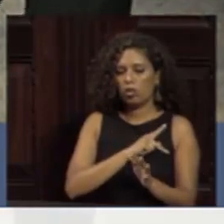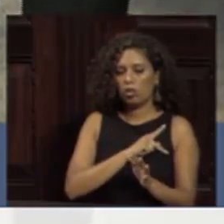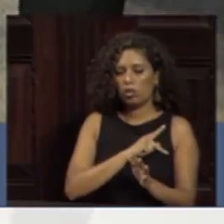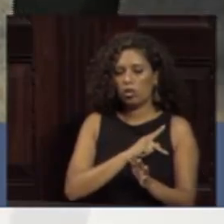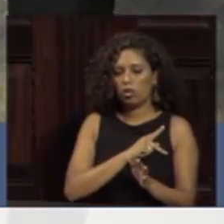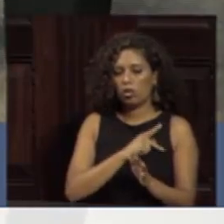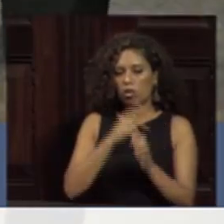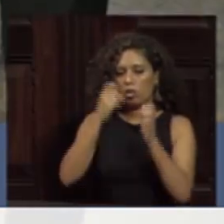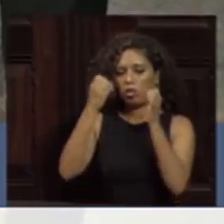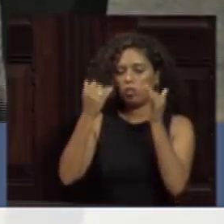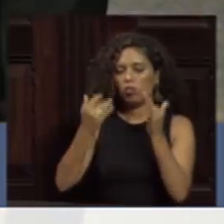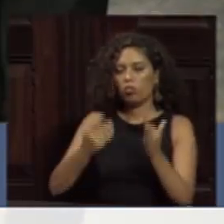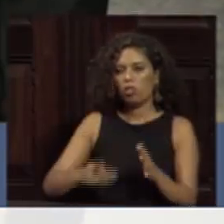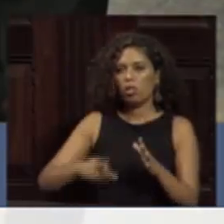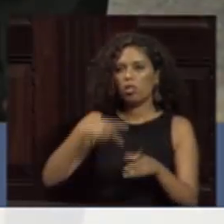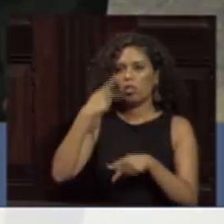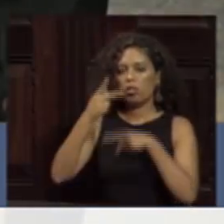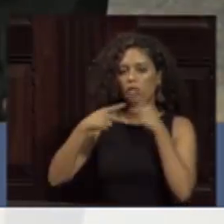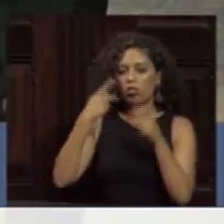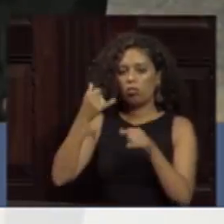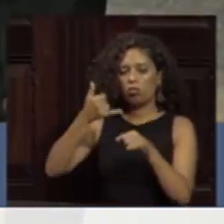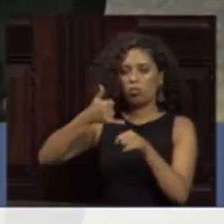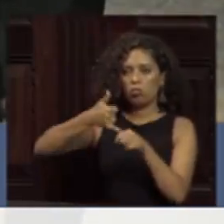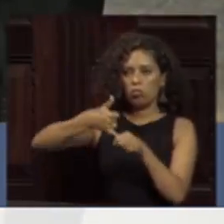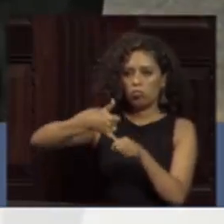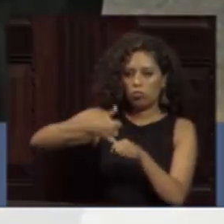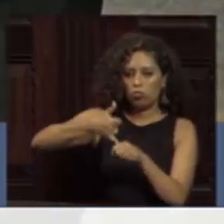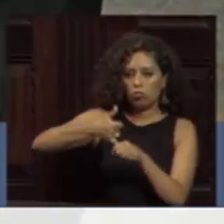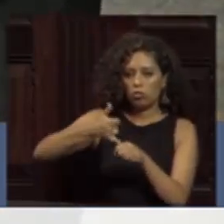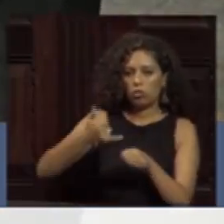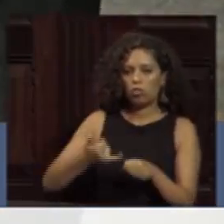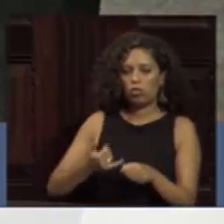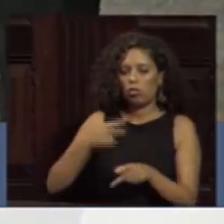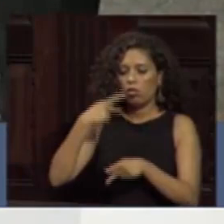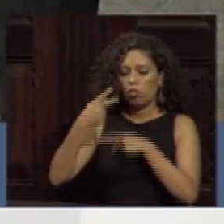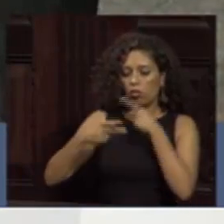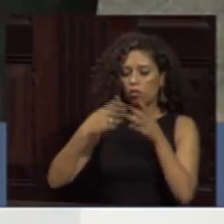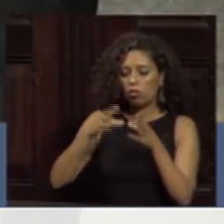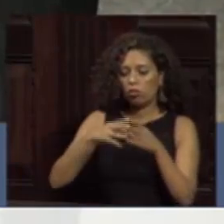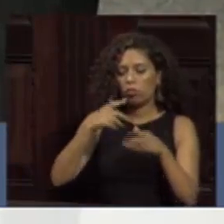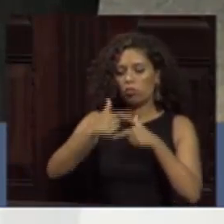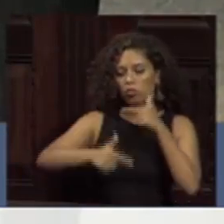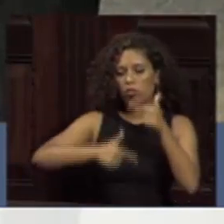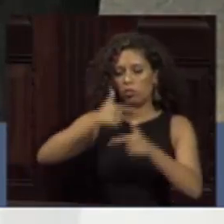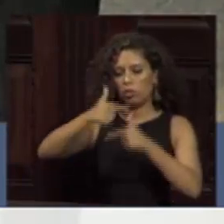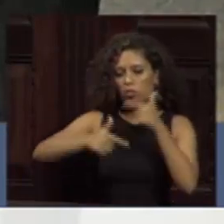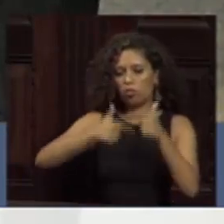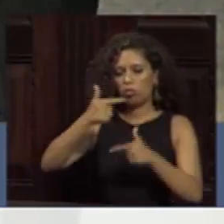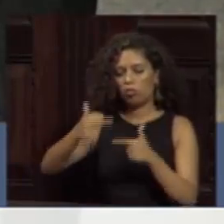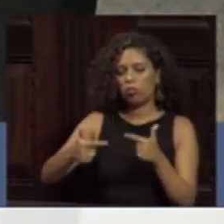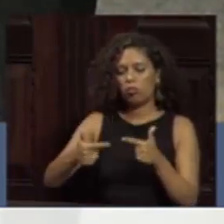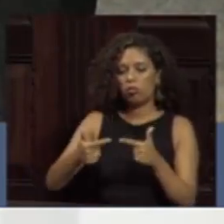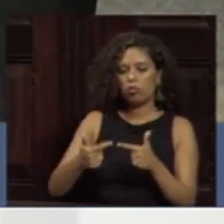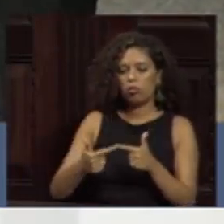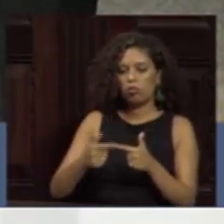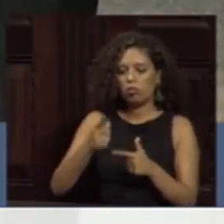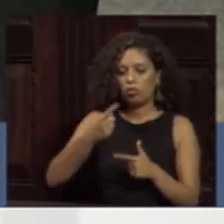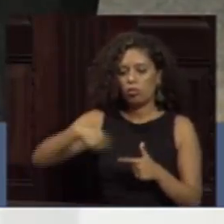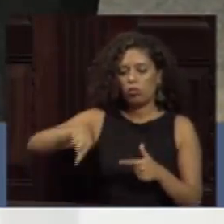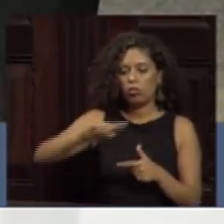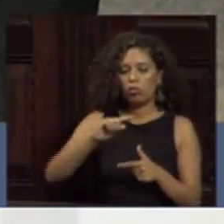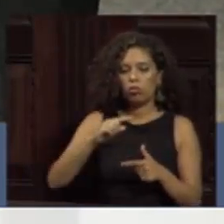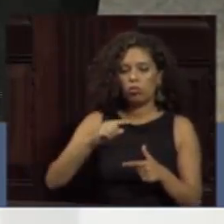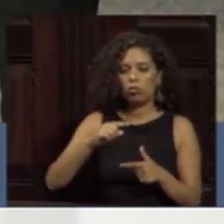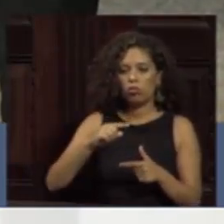da área de petróleo, inclusive com a representação dos trabalhadores. E chegamos